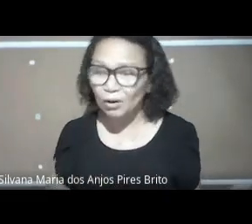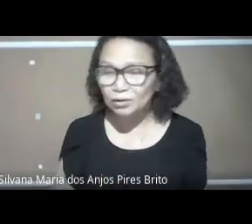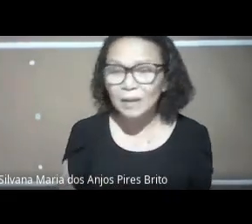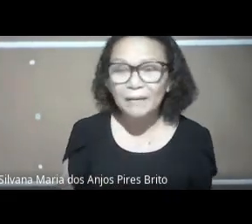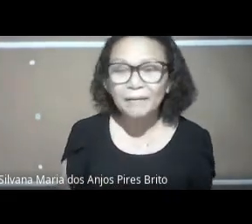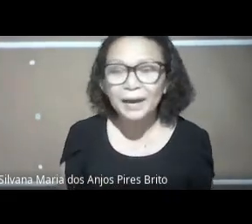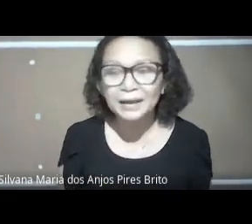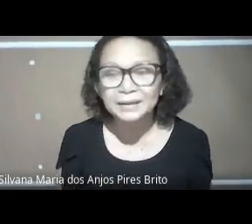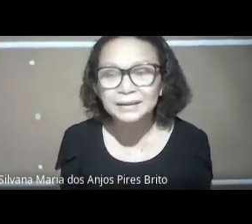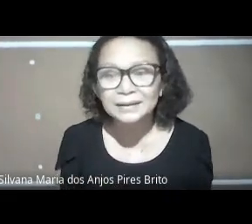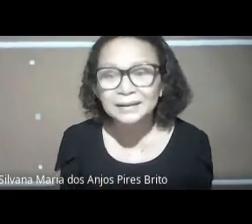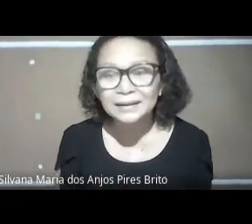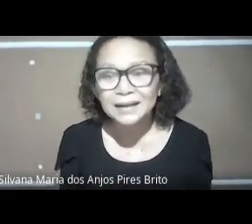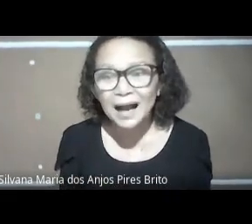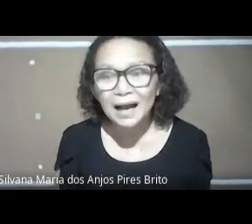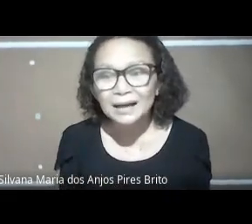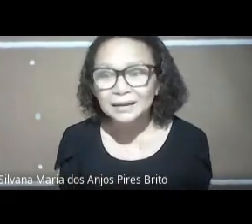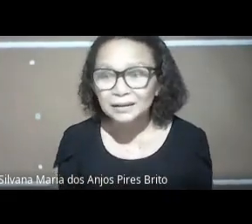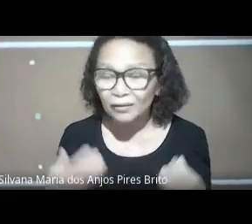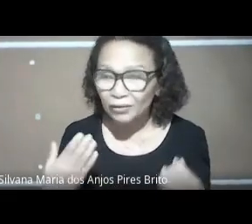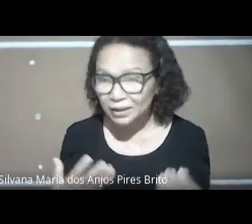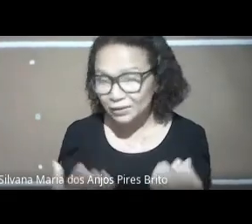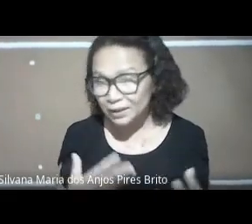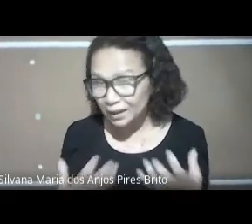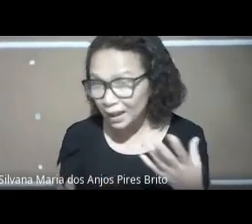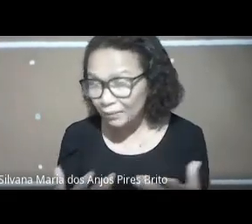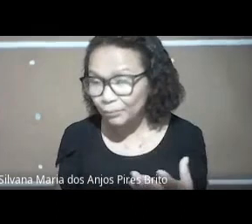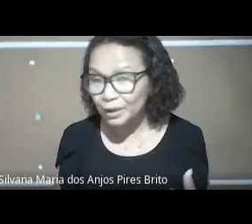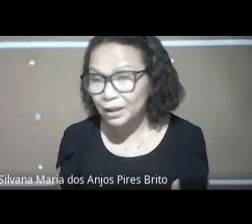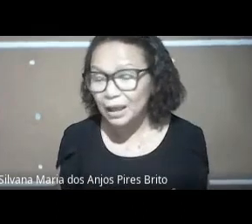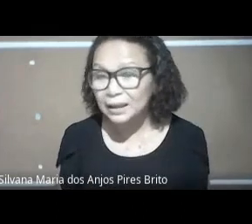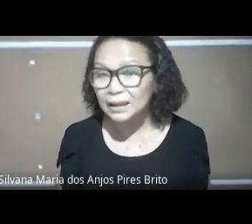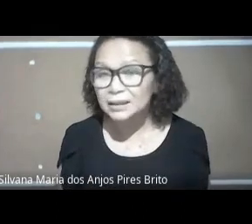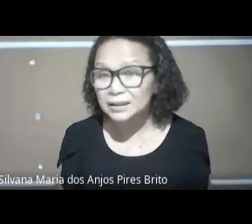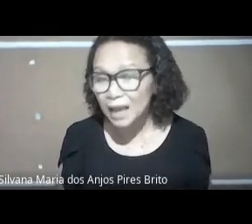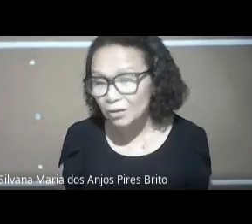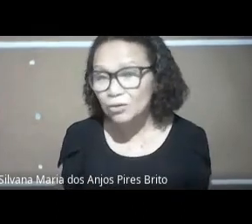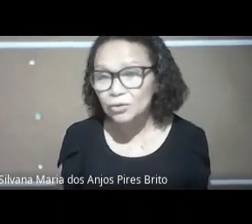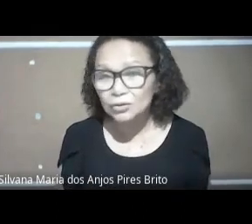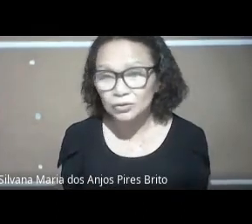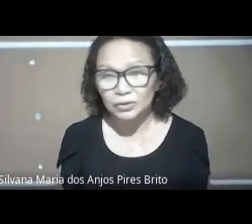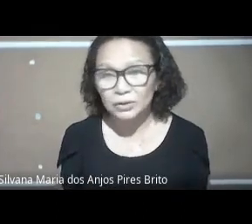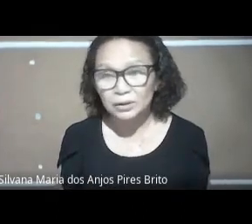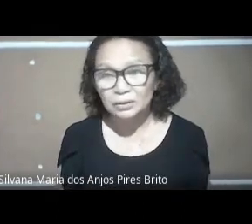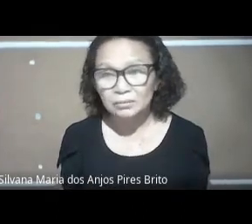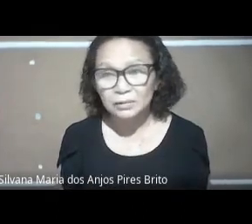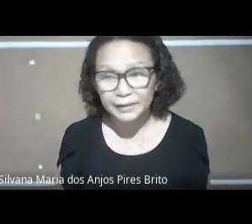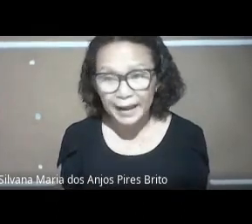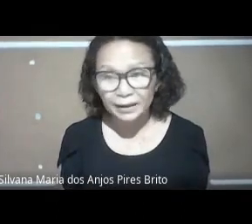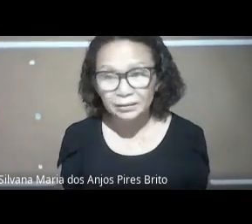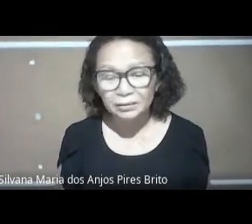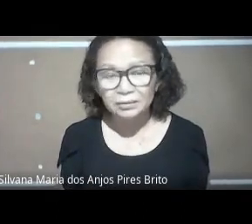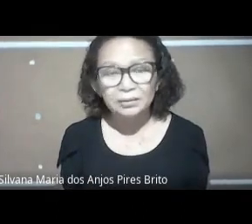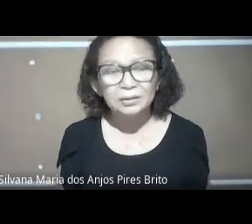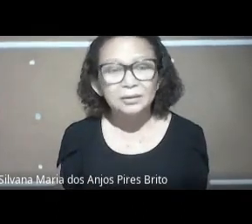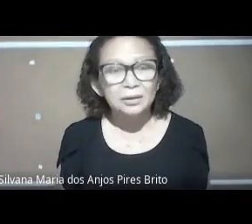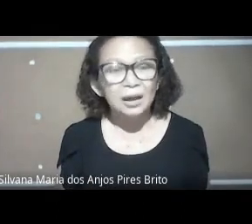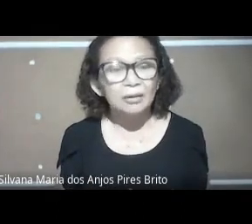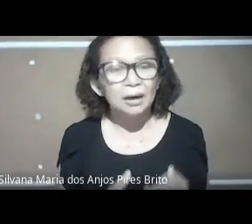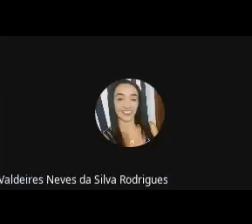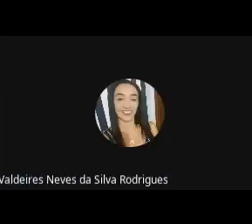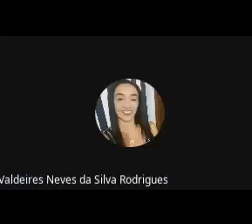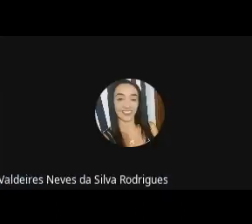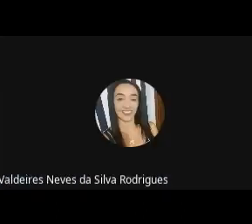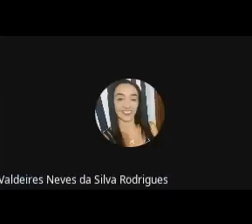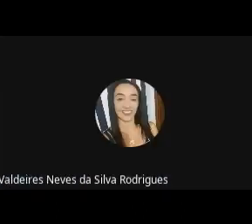se encontra uma vez, tá? Então, vocês vão ter que ir atrás desses recursos, certo?